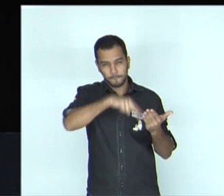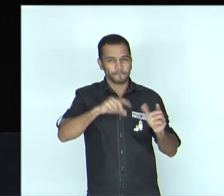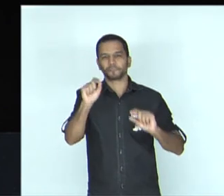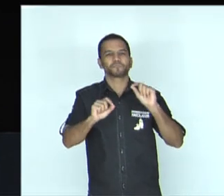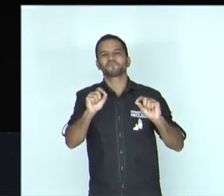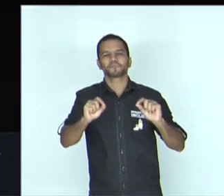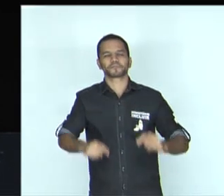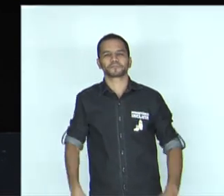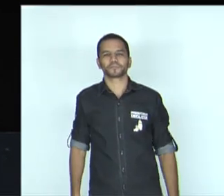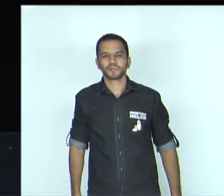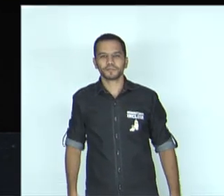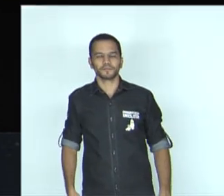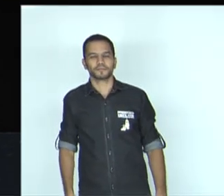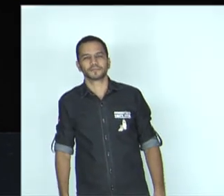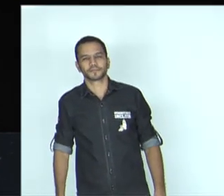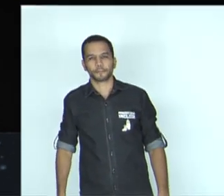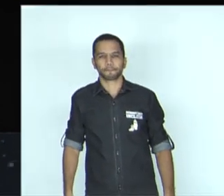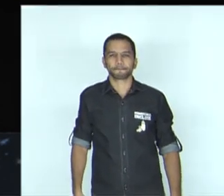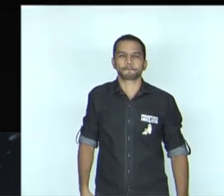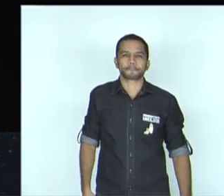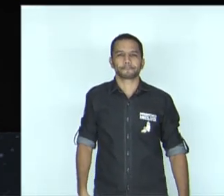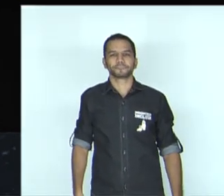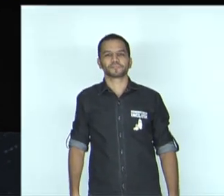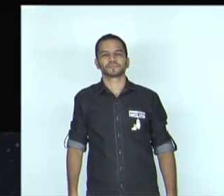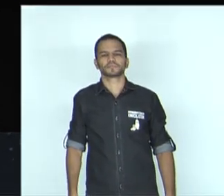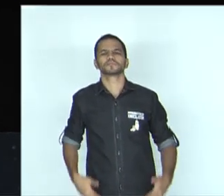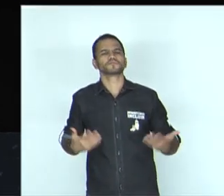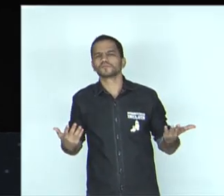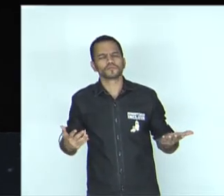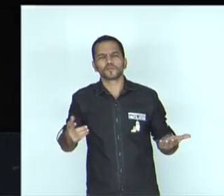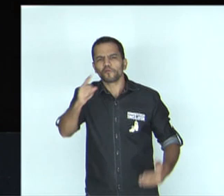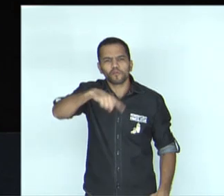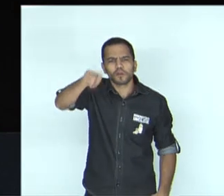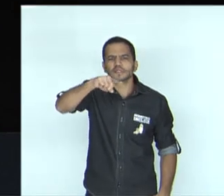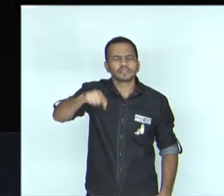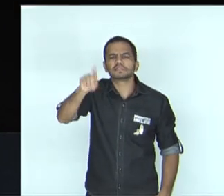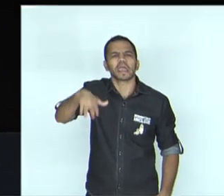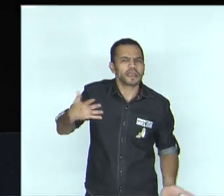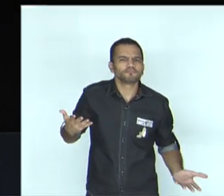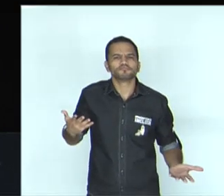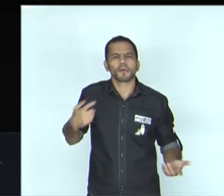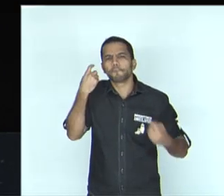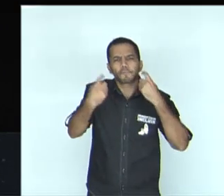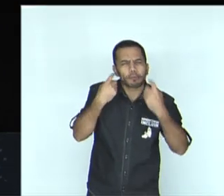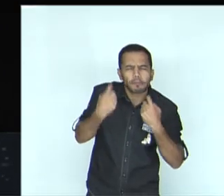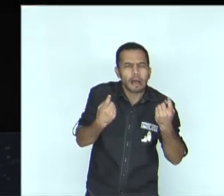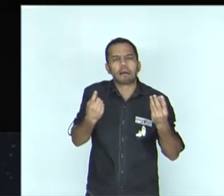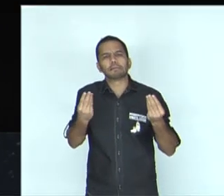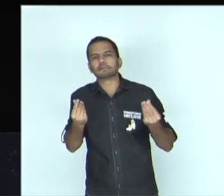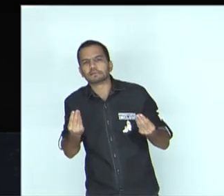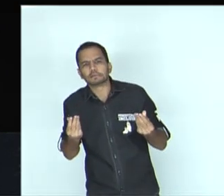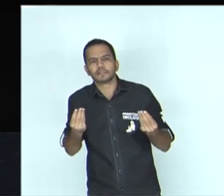Quem de vocês, por mais que se preocupe,